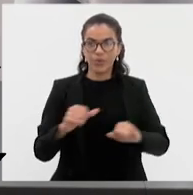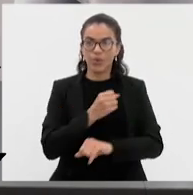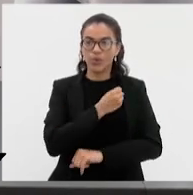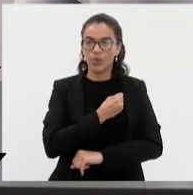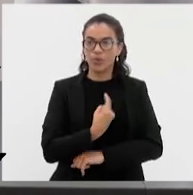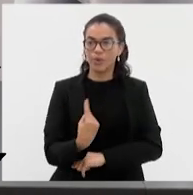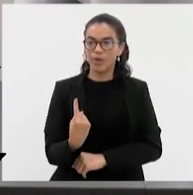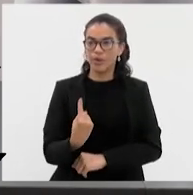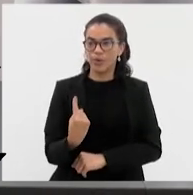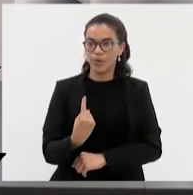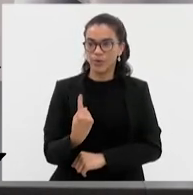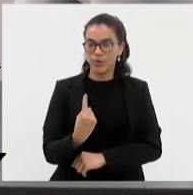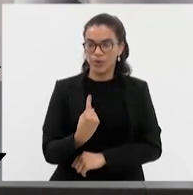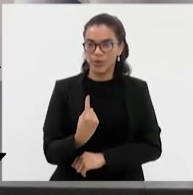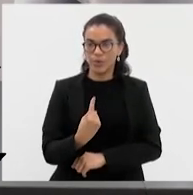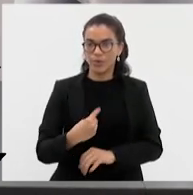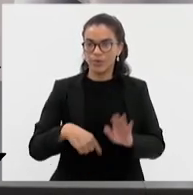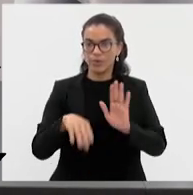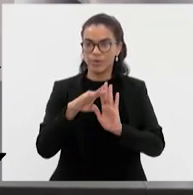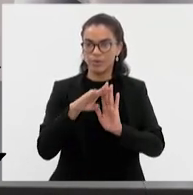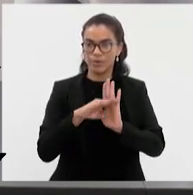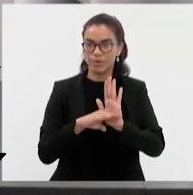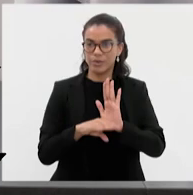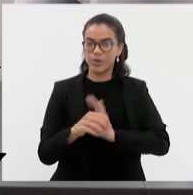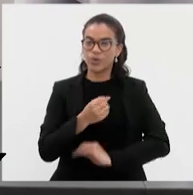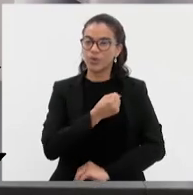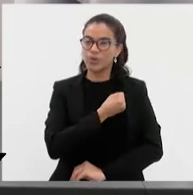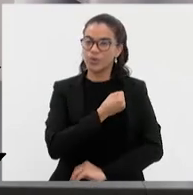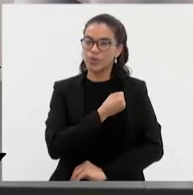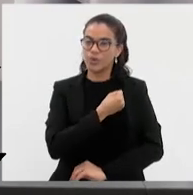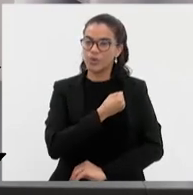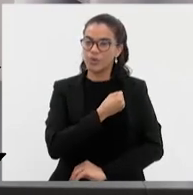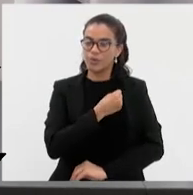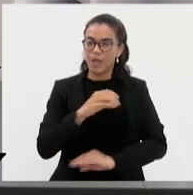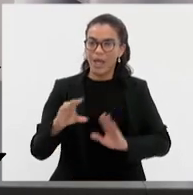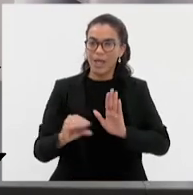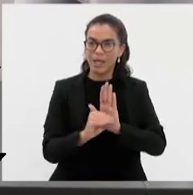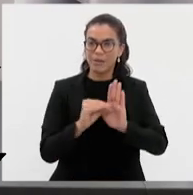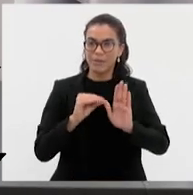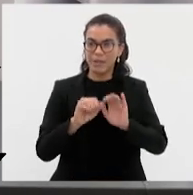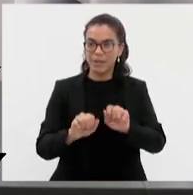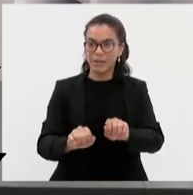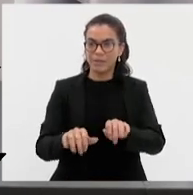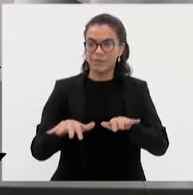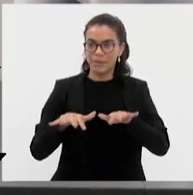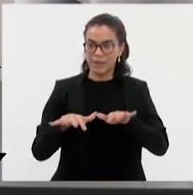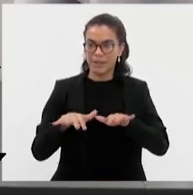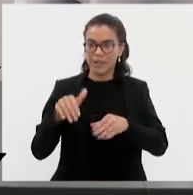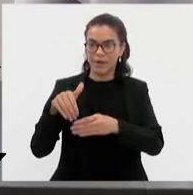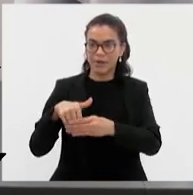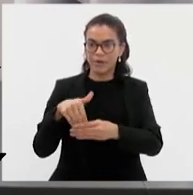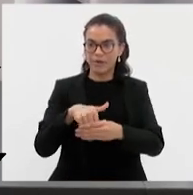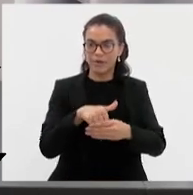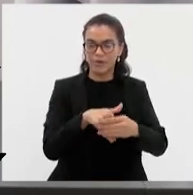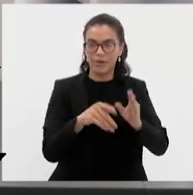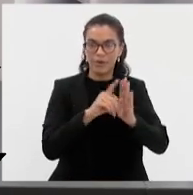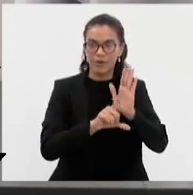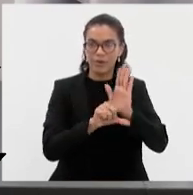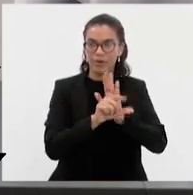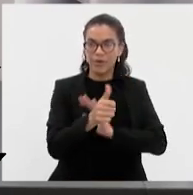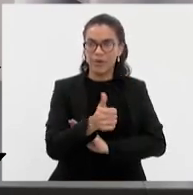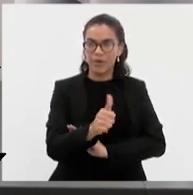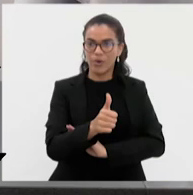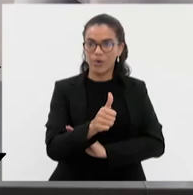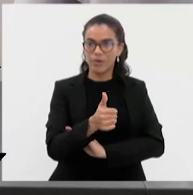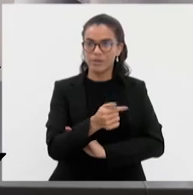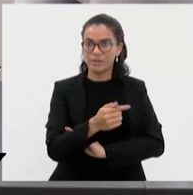da pauta extraordinária, que é as emendas de plenário ao projeto de lei 1170